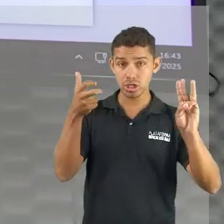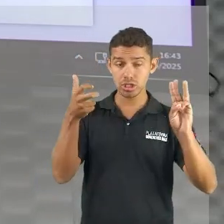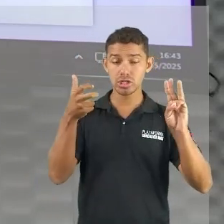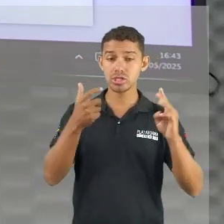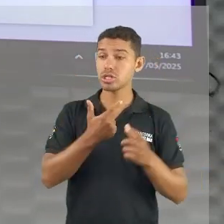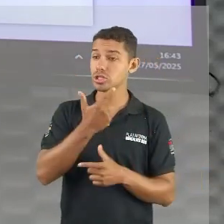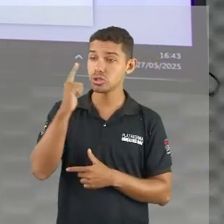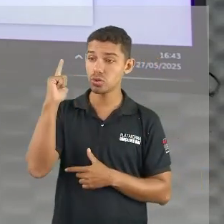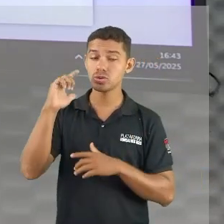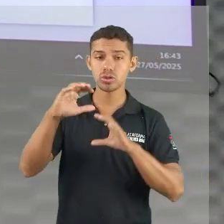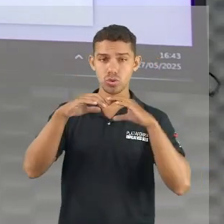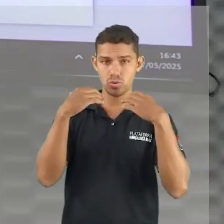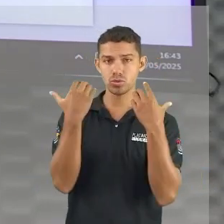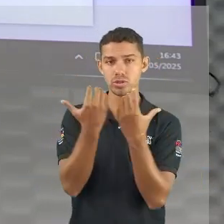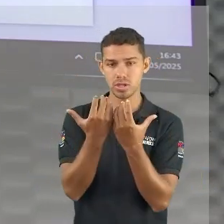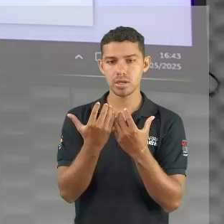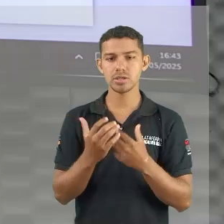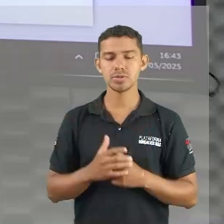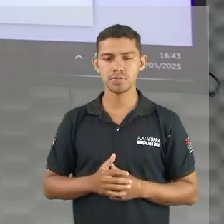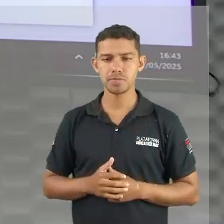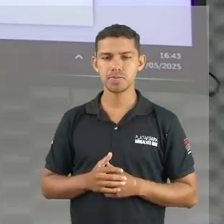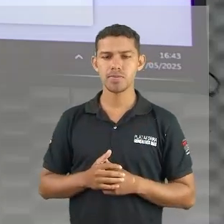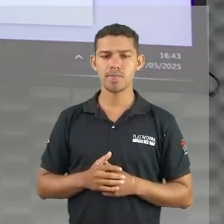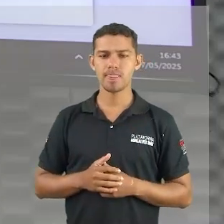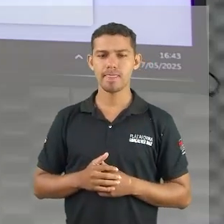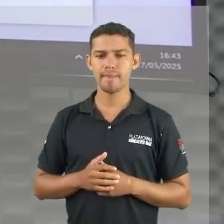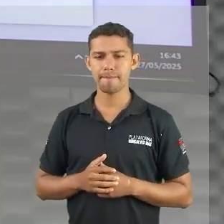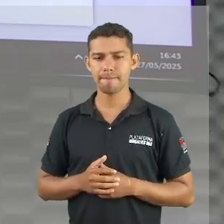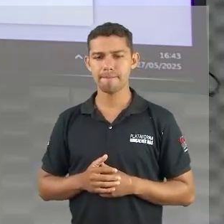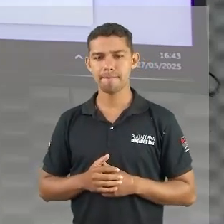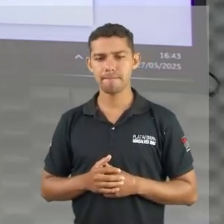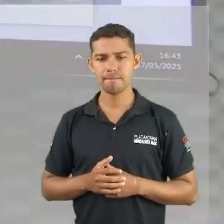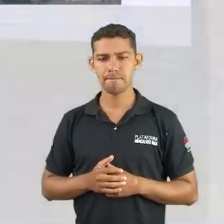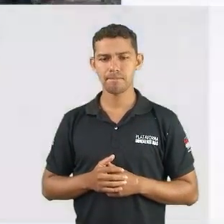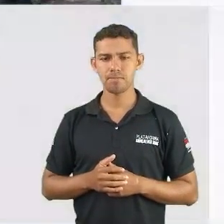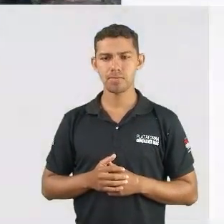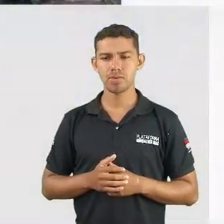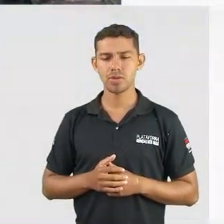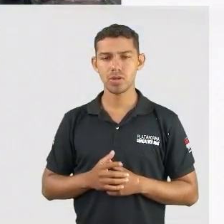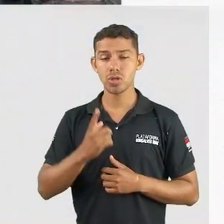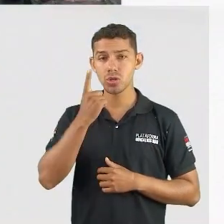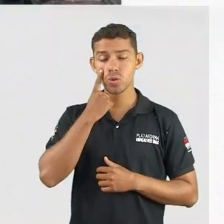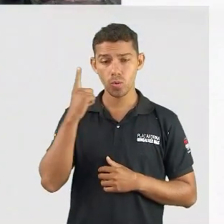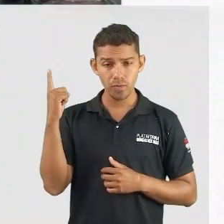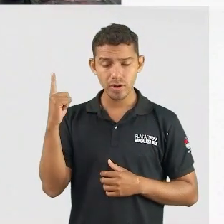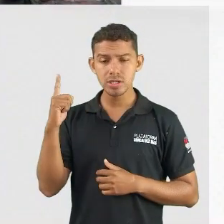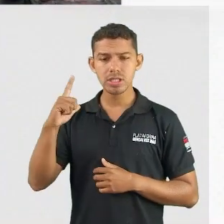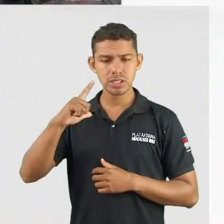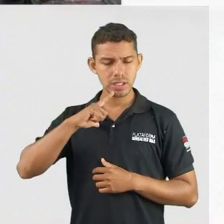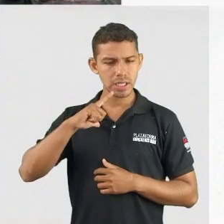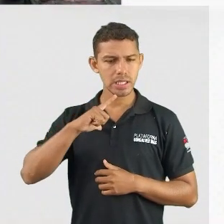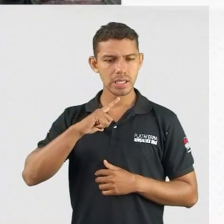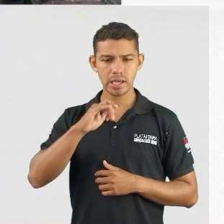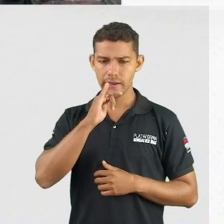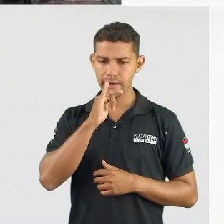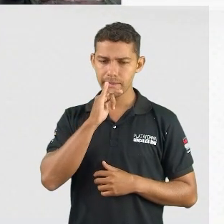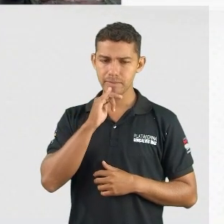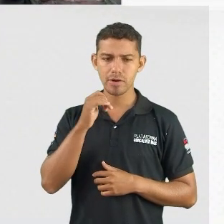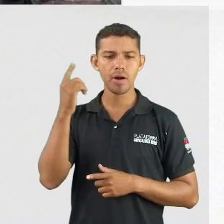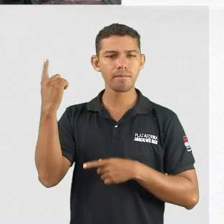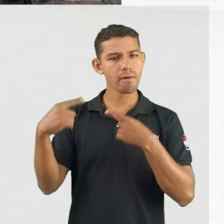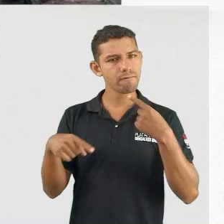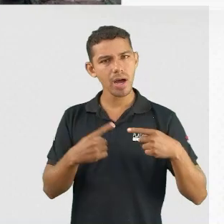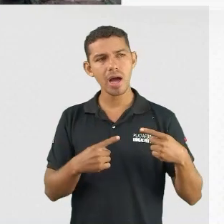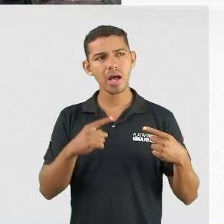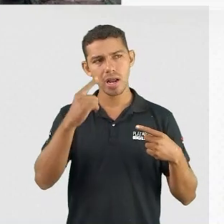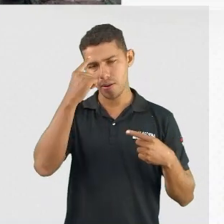de outras comunidades, né? Então, olha só, a gente tem aqui uma fala, né? A gente tem aqui